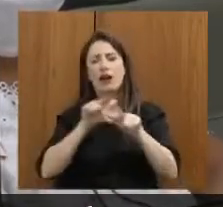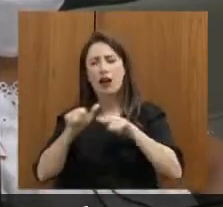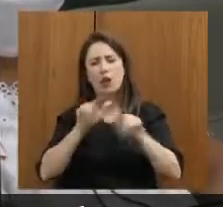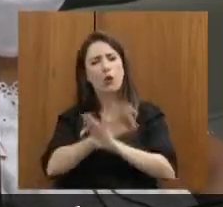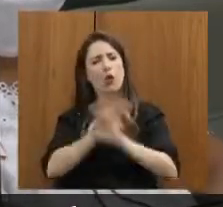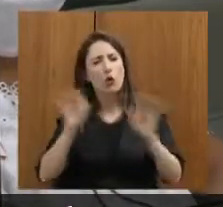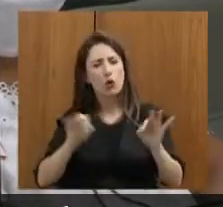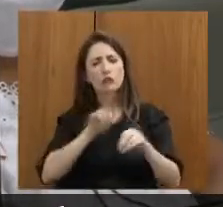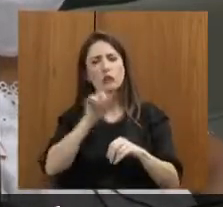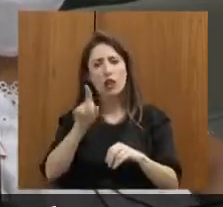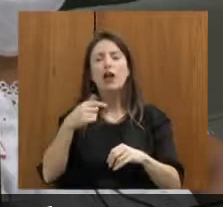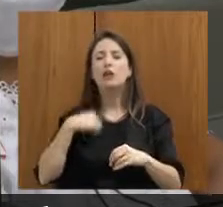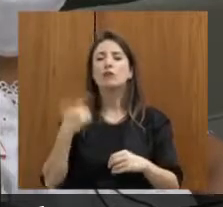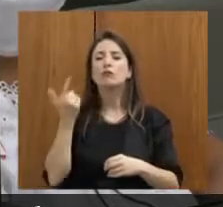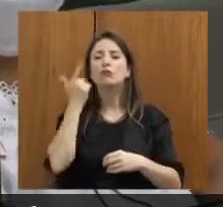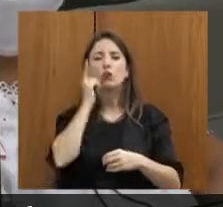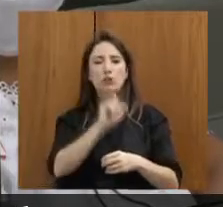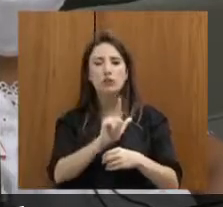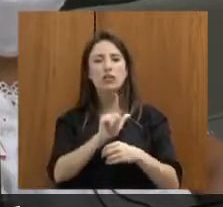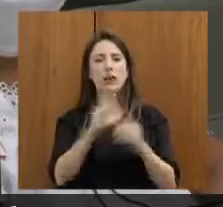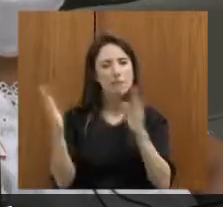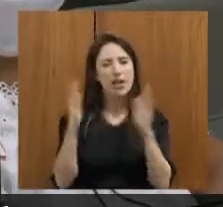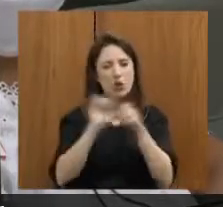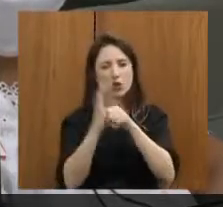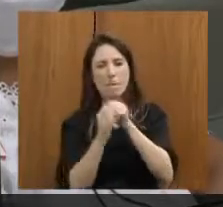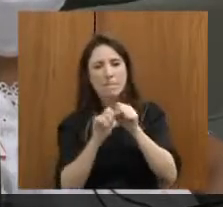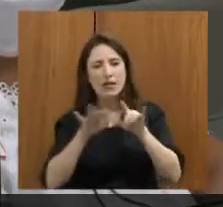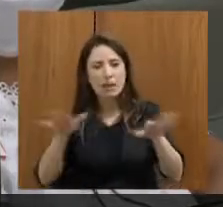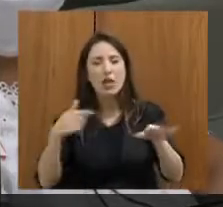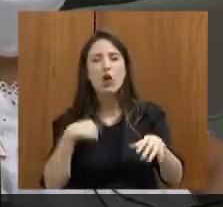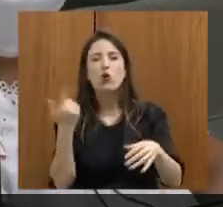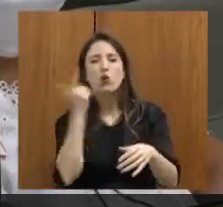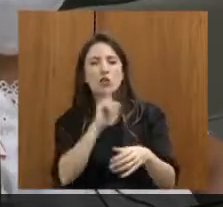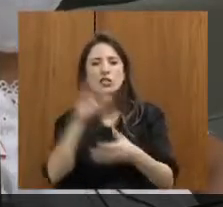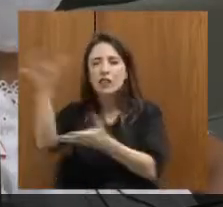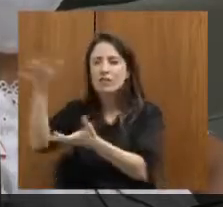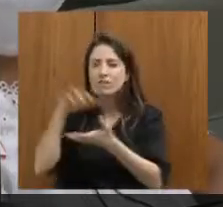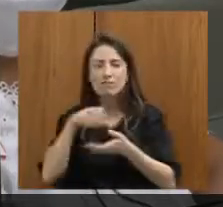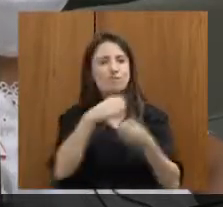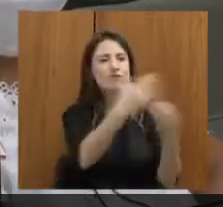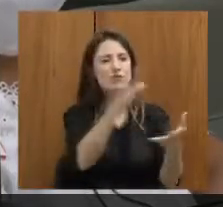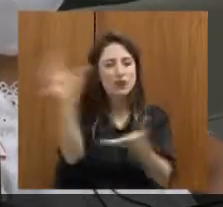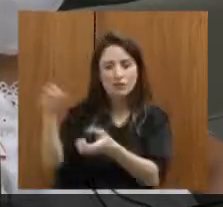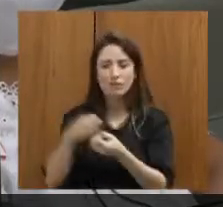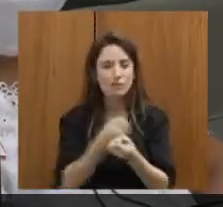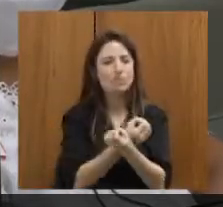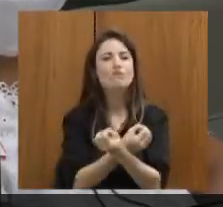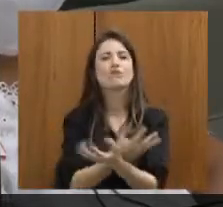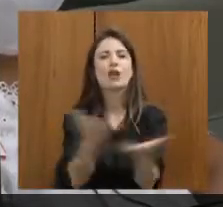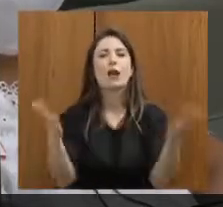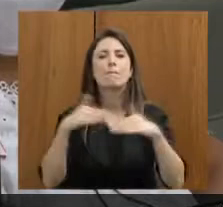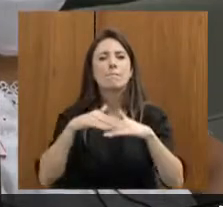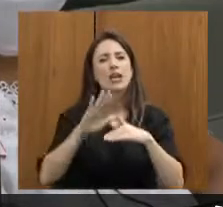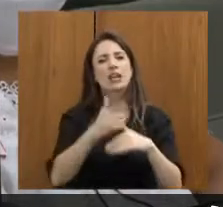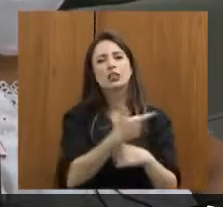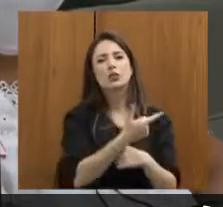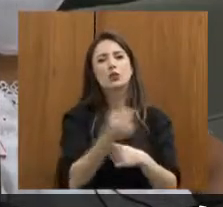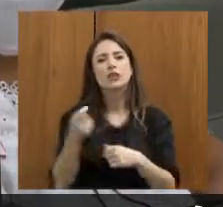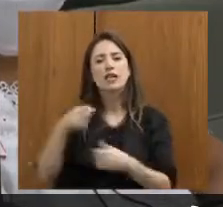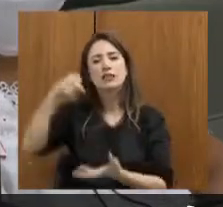de pandemia conseguir distribuir mais ou menos por volta de 200 cestas básicas para mim aqui bom